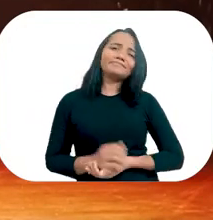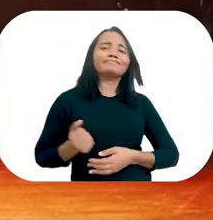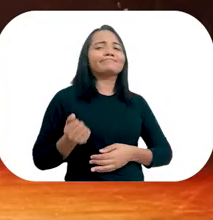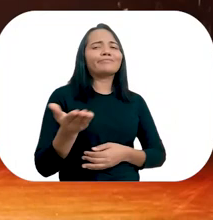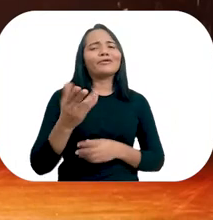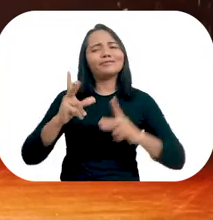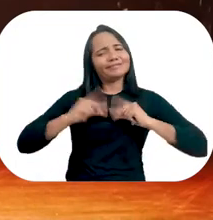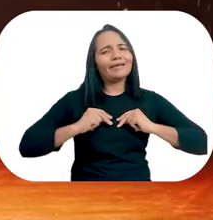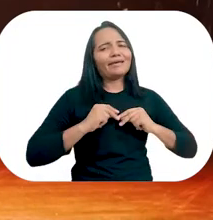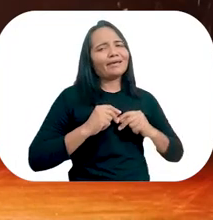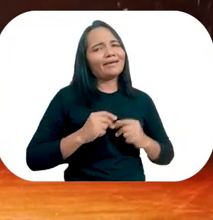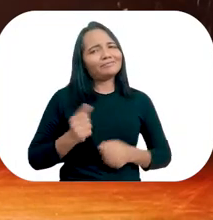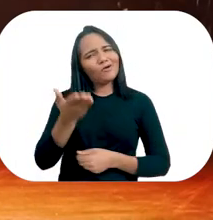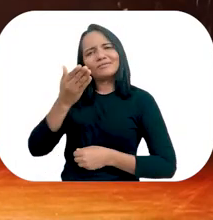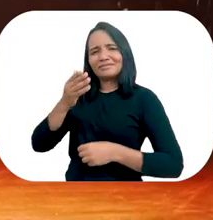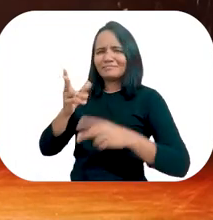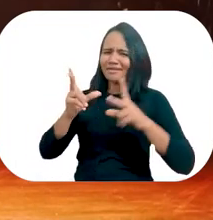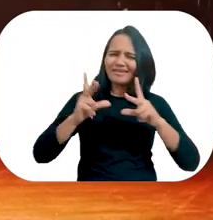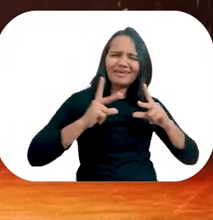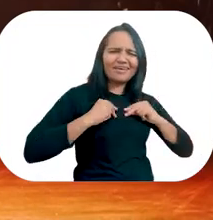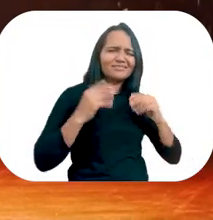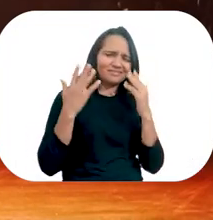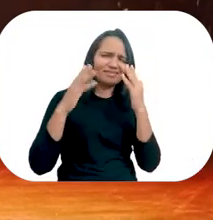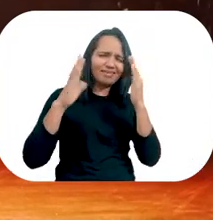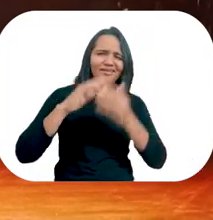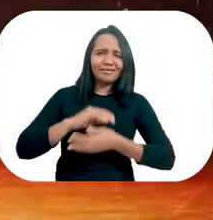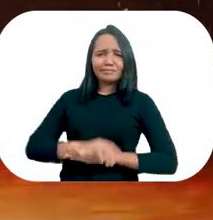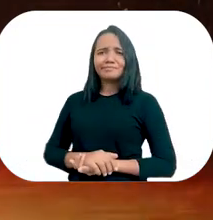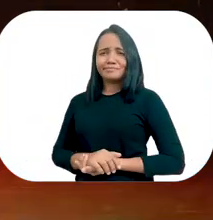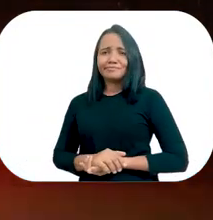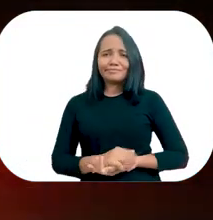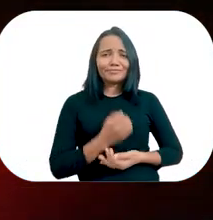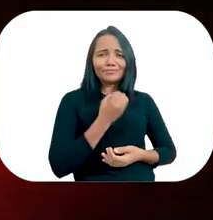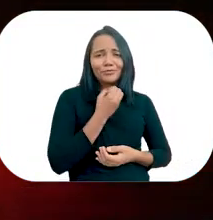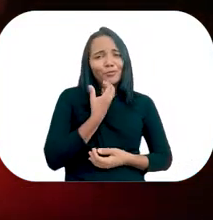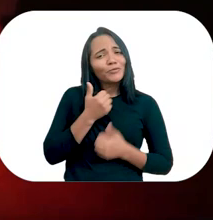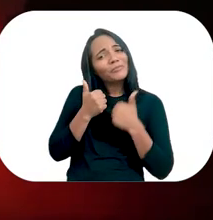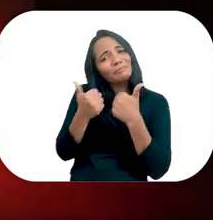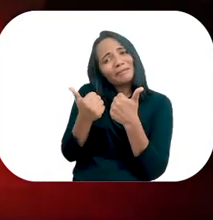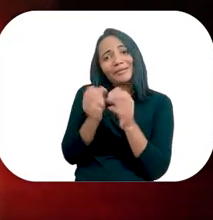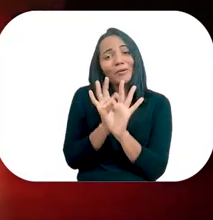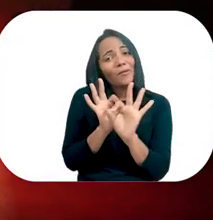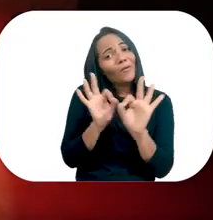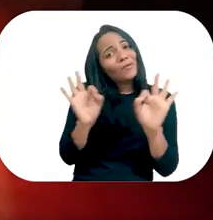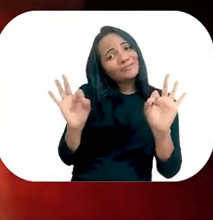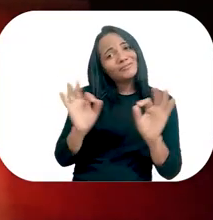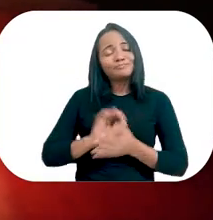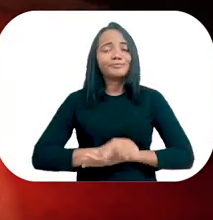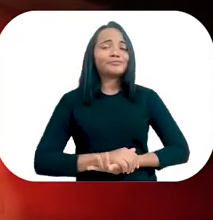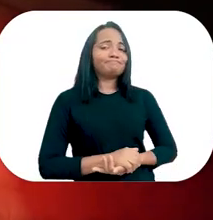Você merece, você merece. Tudo vai bem, tudo